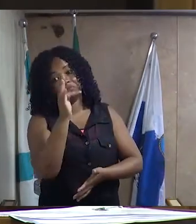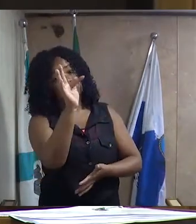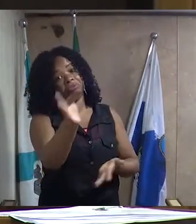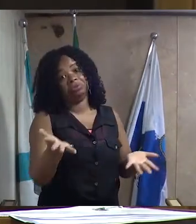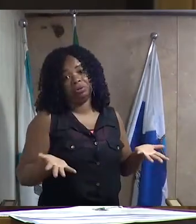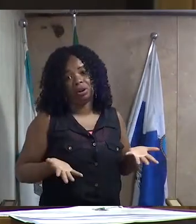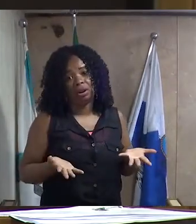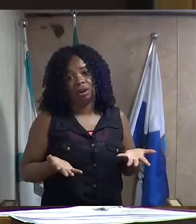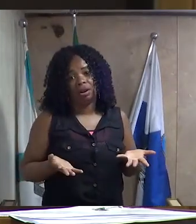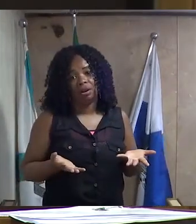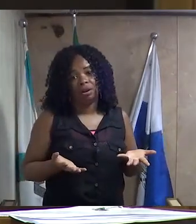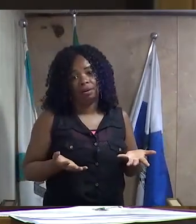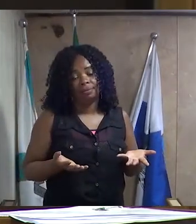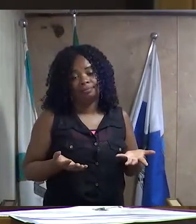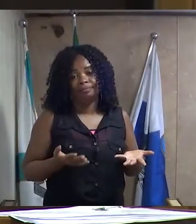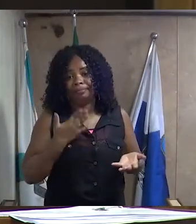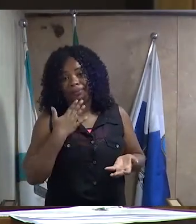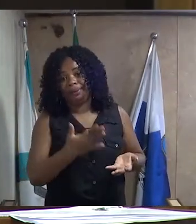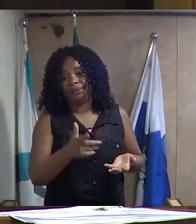Porque eliminar não é ajudar.